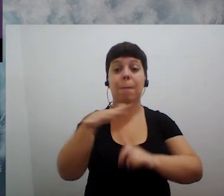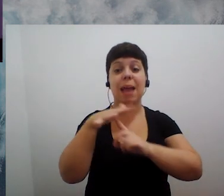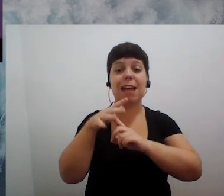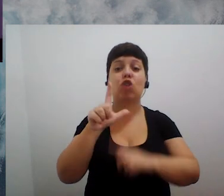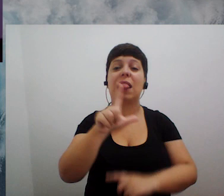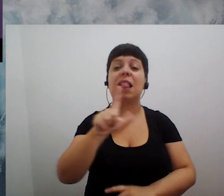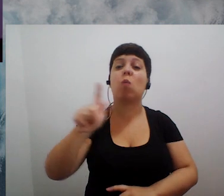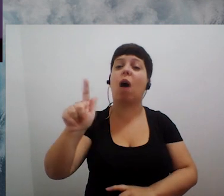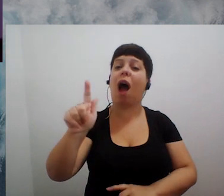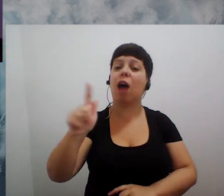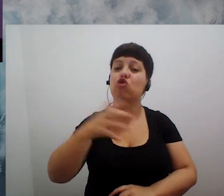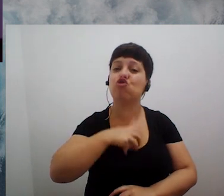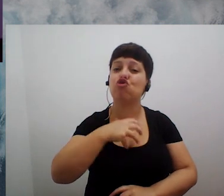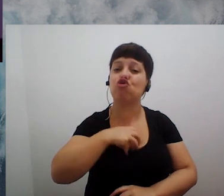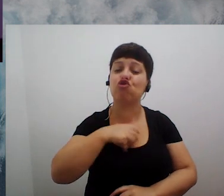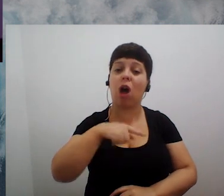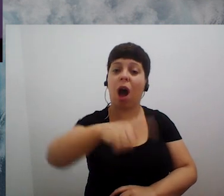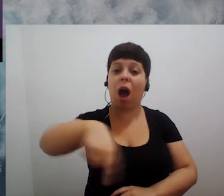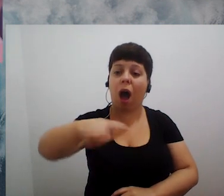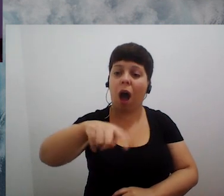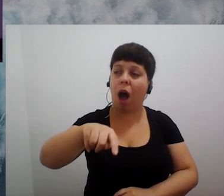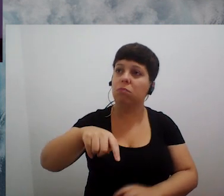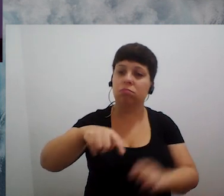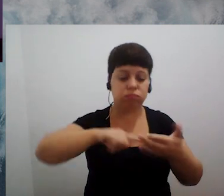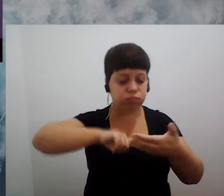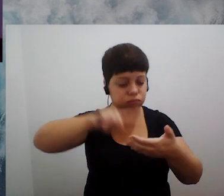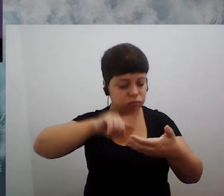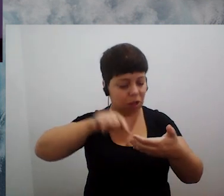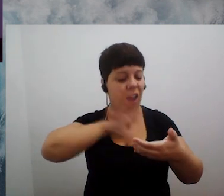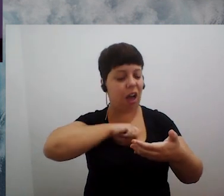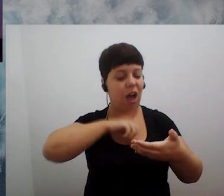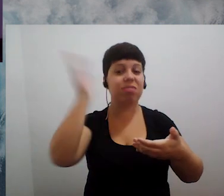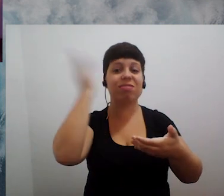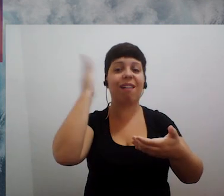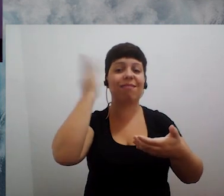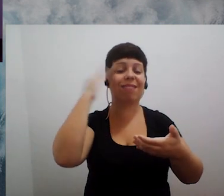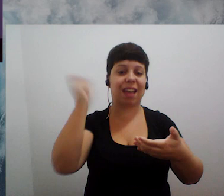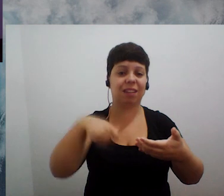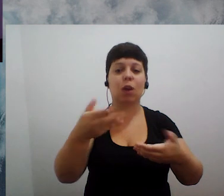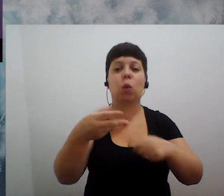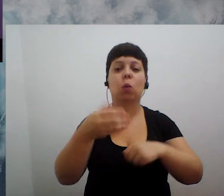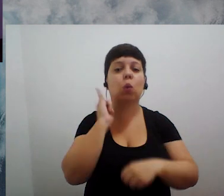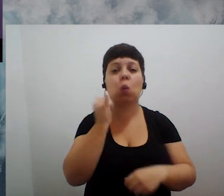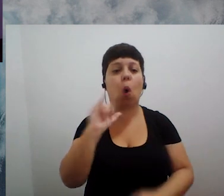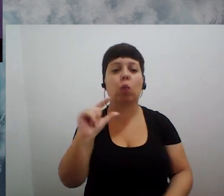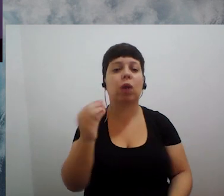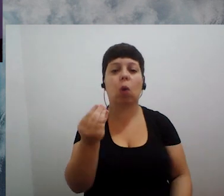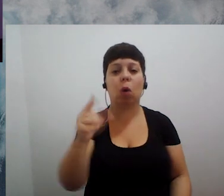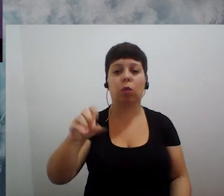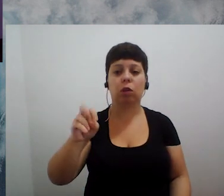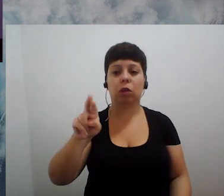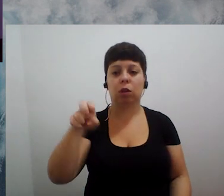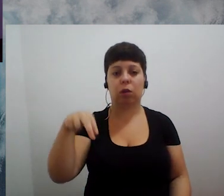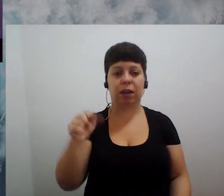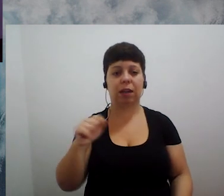temática do meio ambiente numa linguagem adaptada, de uma forma que a comunidade traduza isso na sua própria linguagem, né? É isso, né?